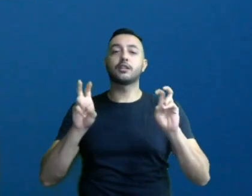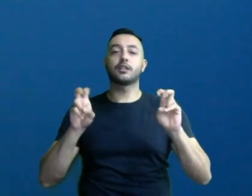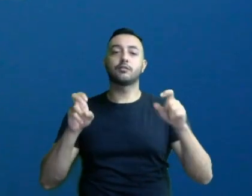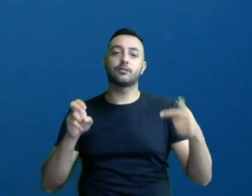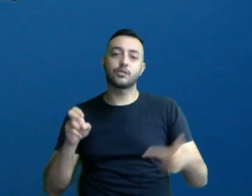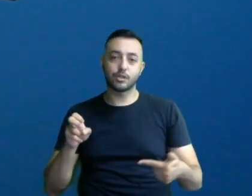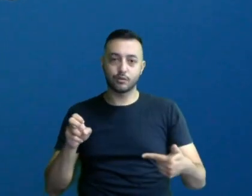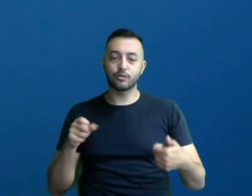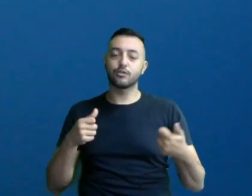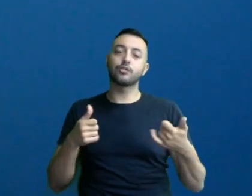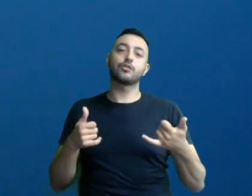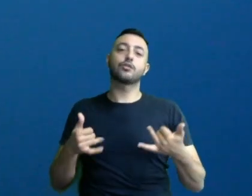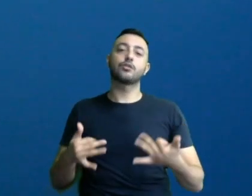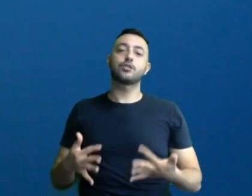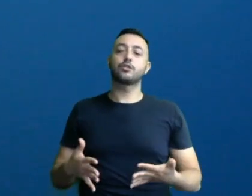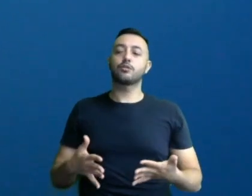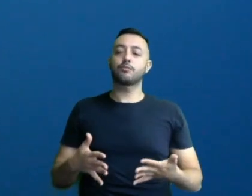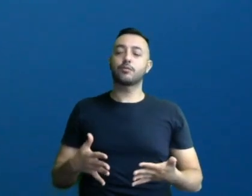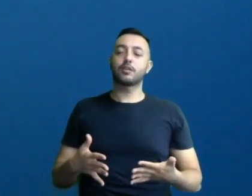subtítulo a questão